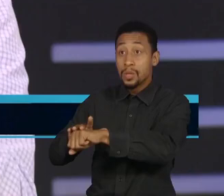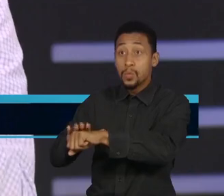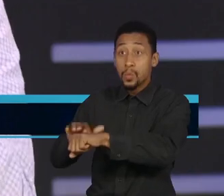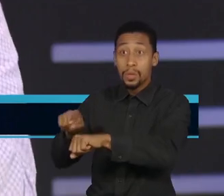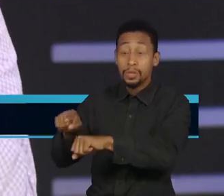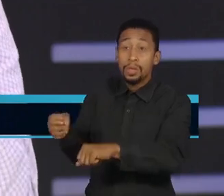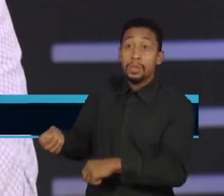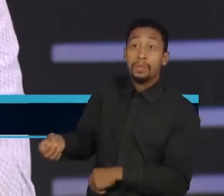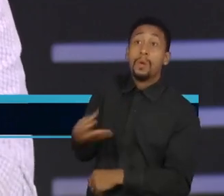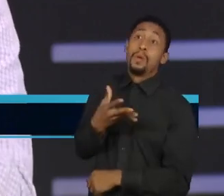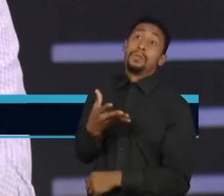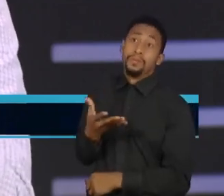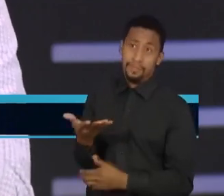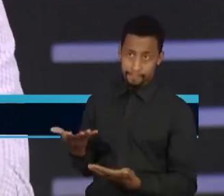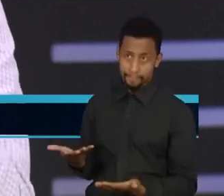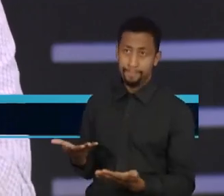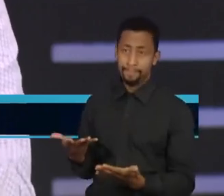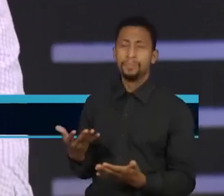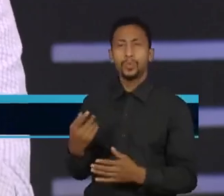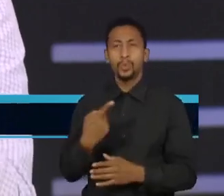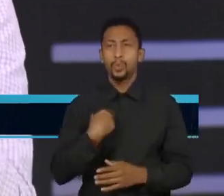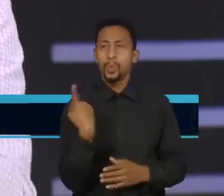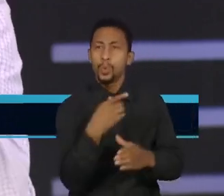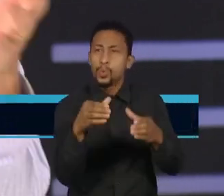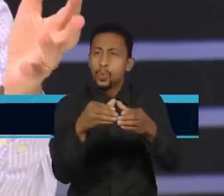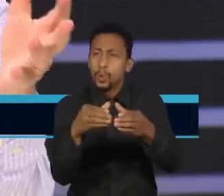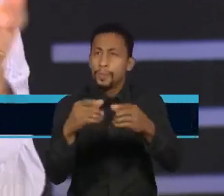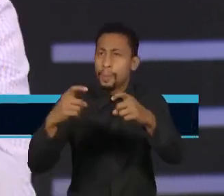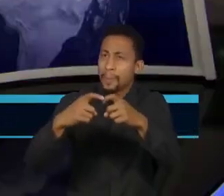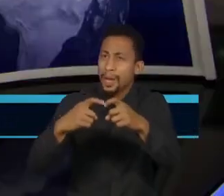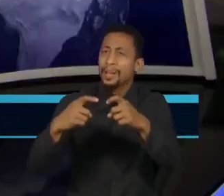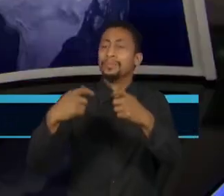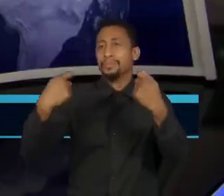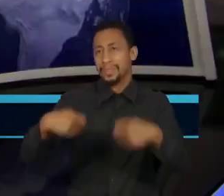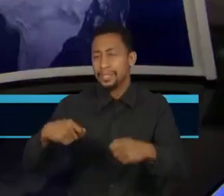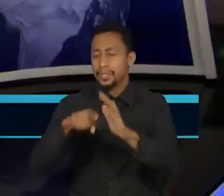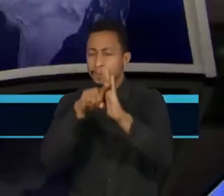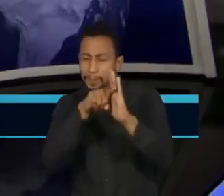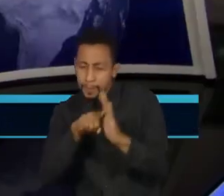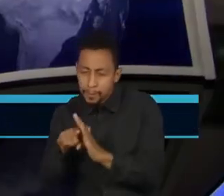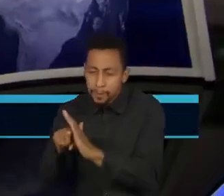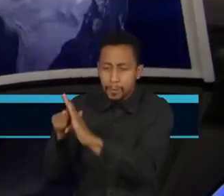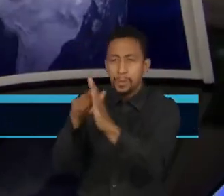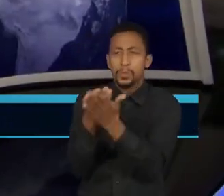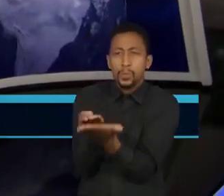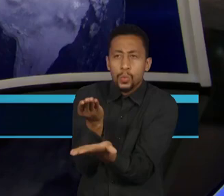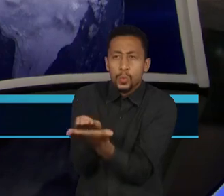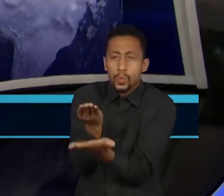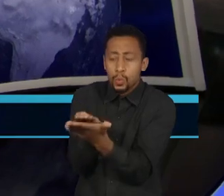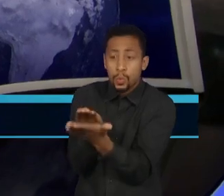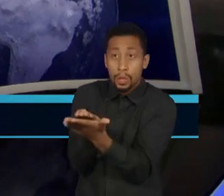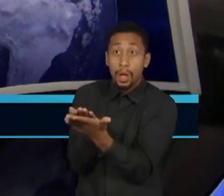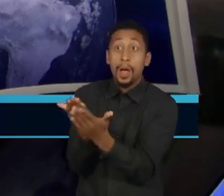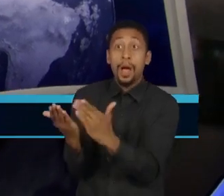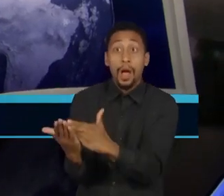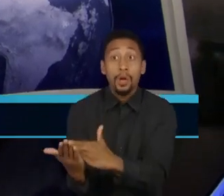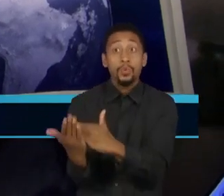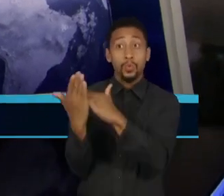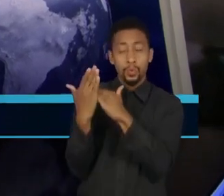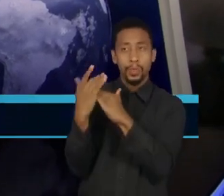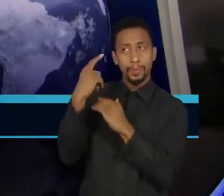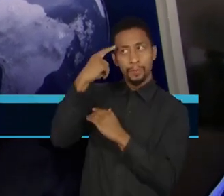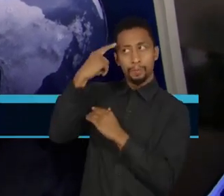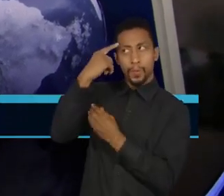E nós médicos, precisamos aprender, e esses estudos são maravilhosos para a gente ter ideia